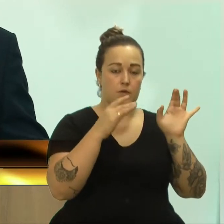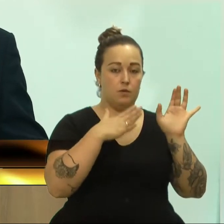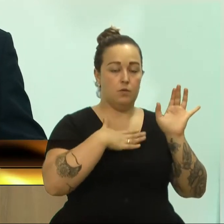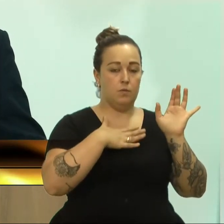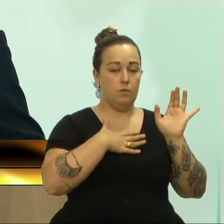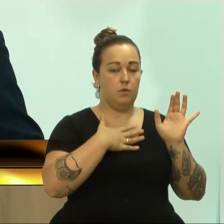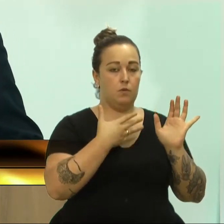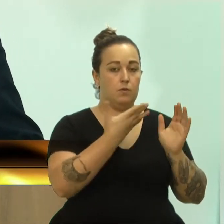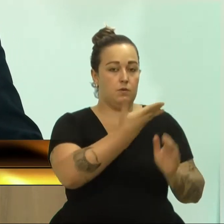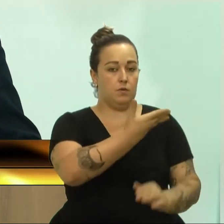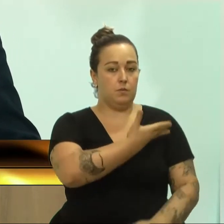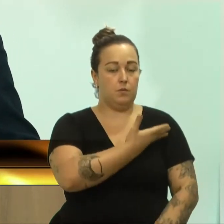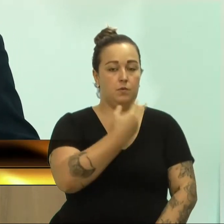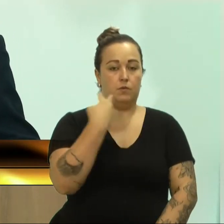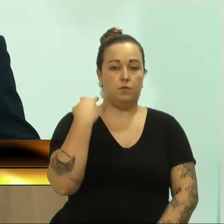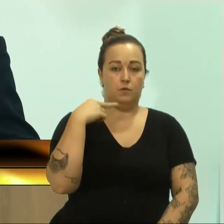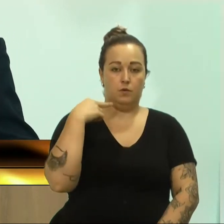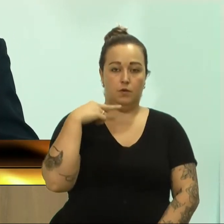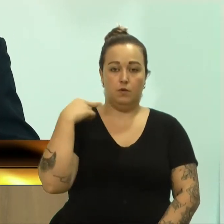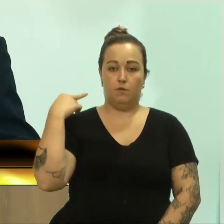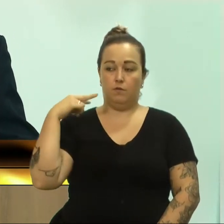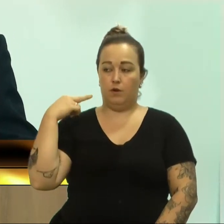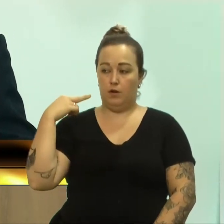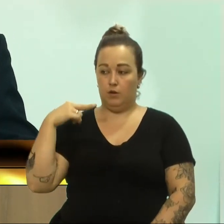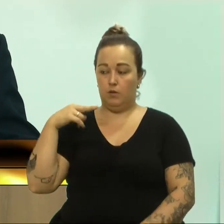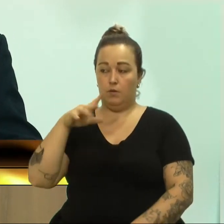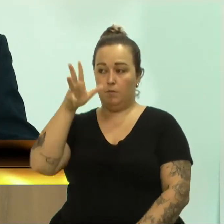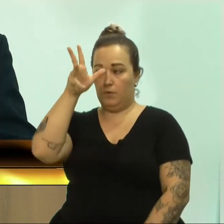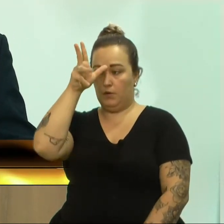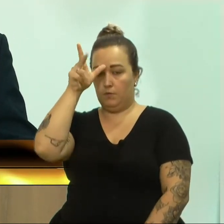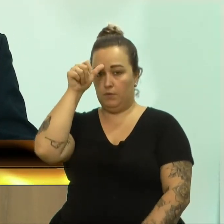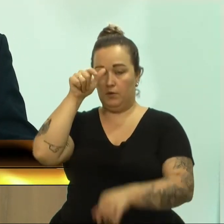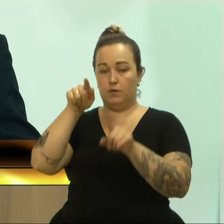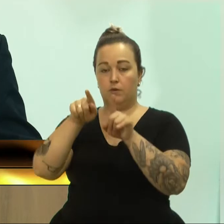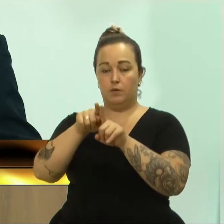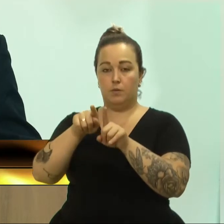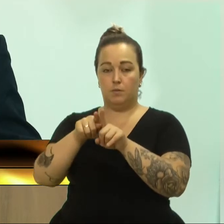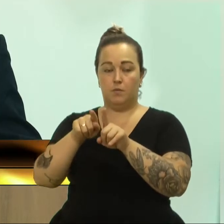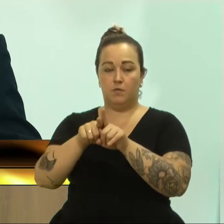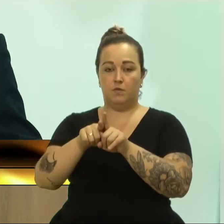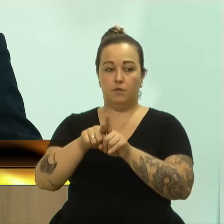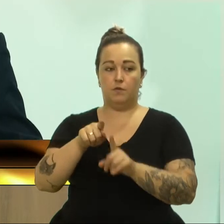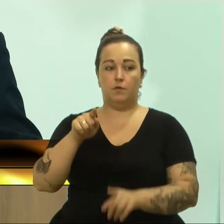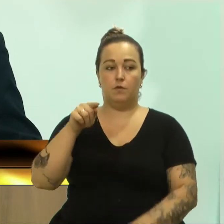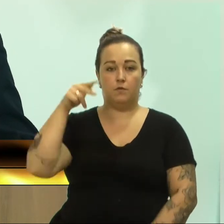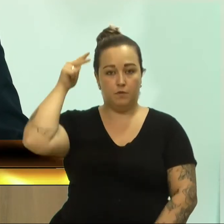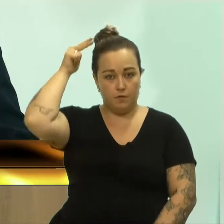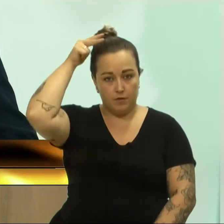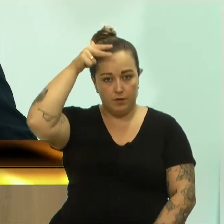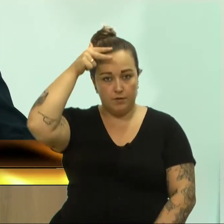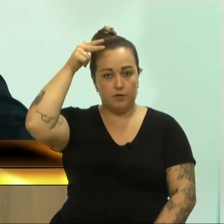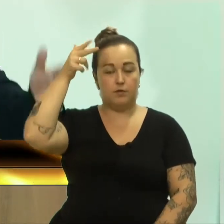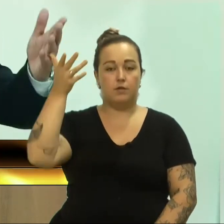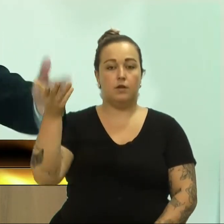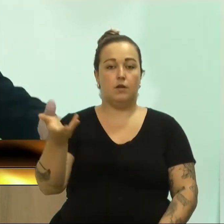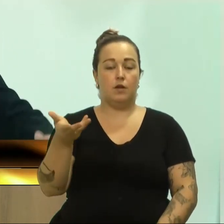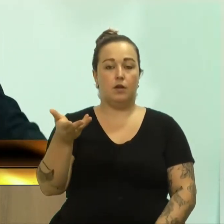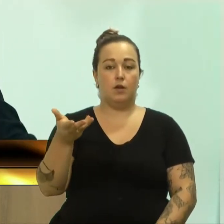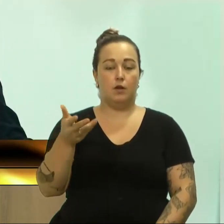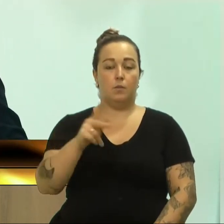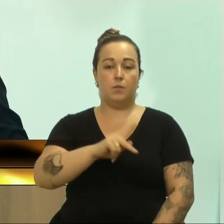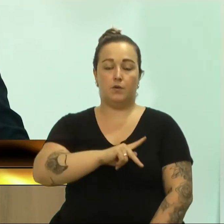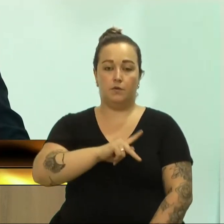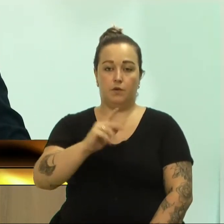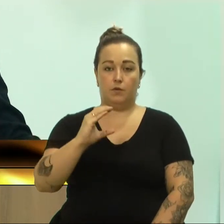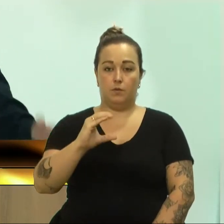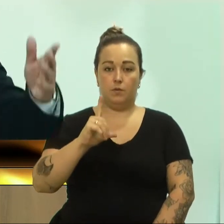vereadores, ao nosso prefeito interino, colega também vereador Cassina, ao prefeito Clayton, que